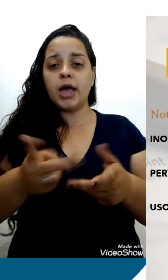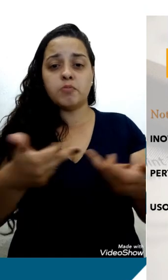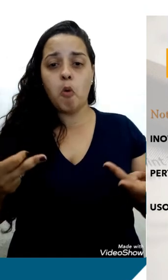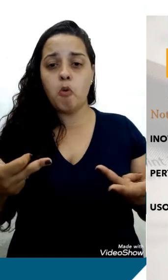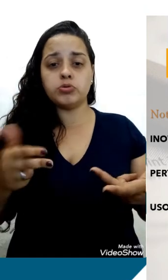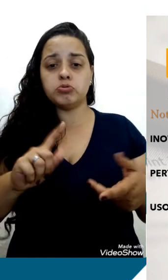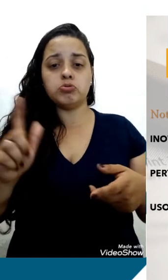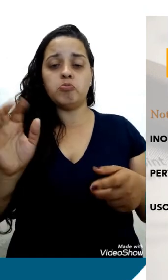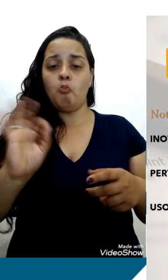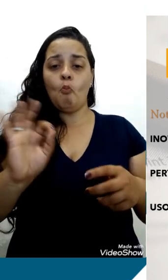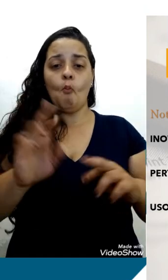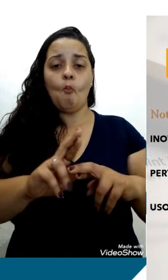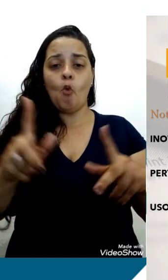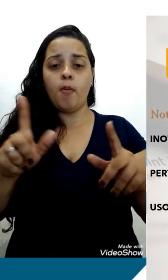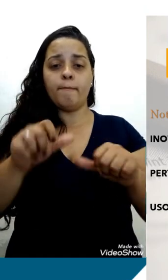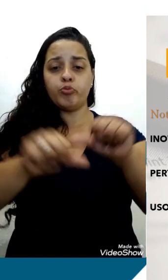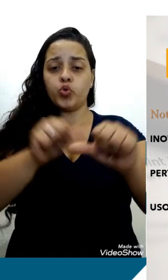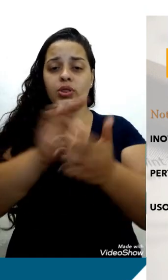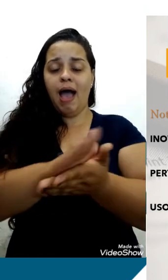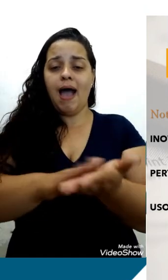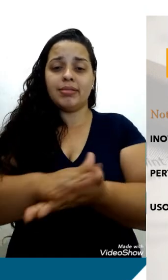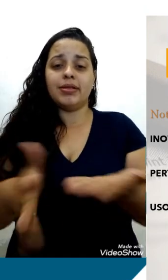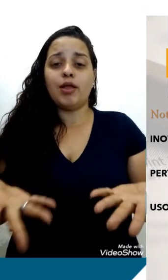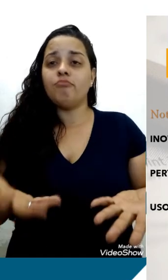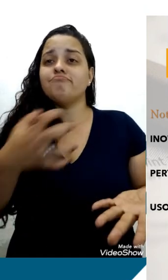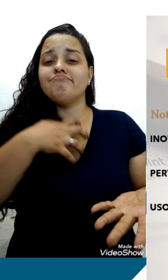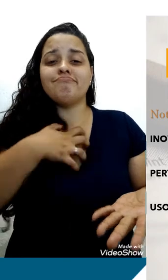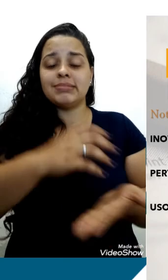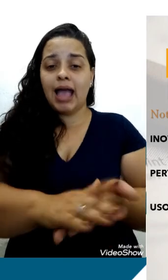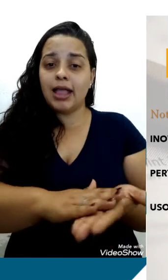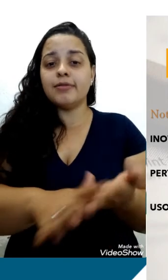trecho no parágrafo de introdução. Então, ele não teve um uso produtivo.